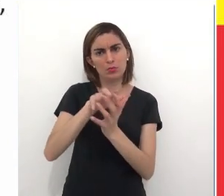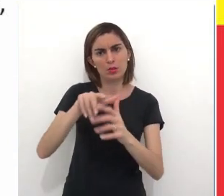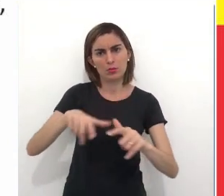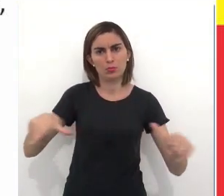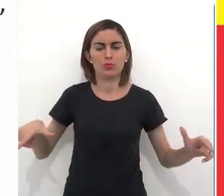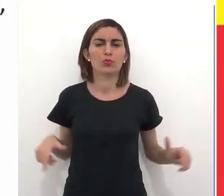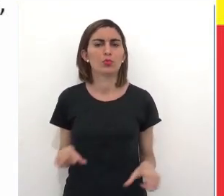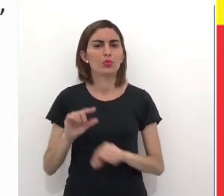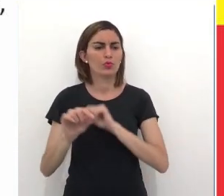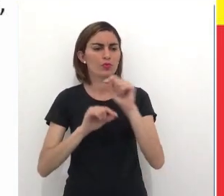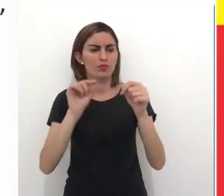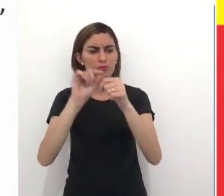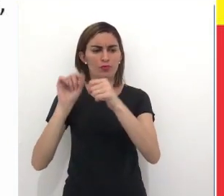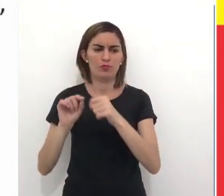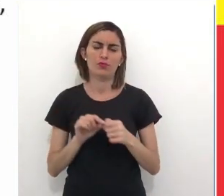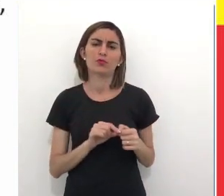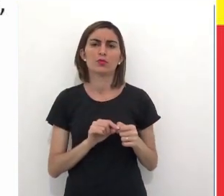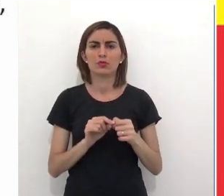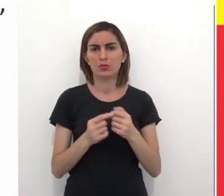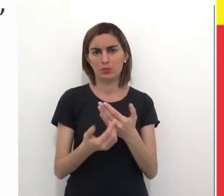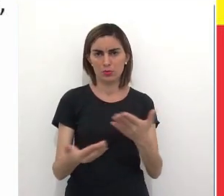Pernambuco, que reagiram,